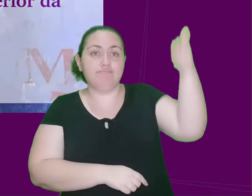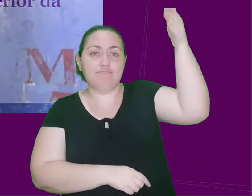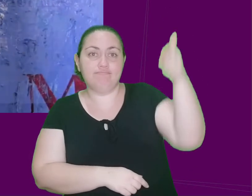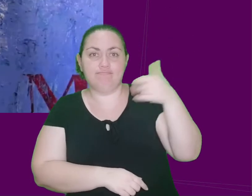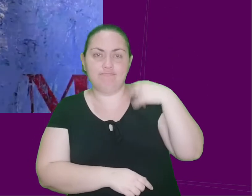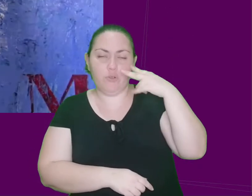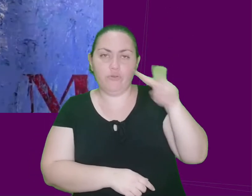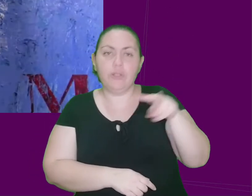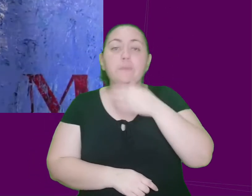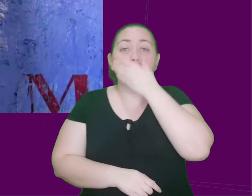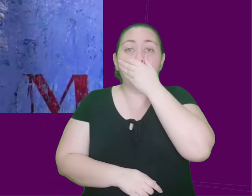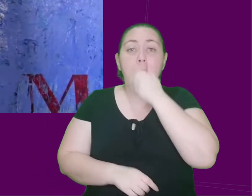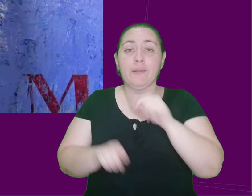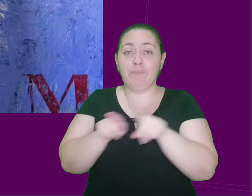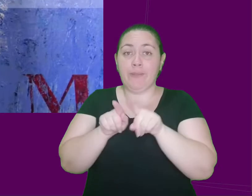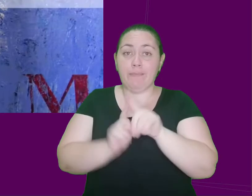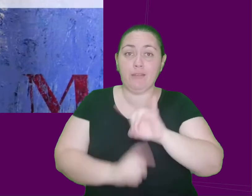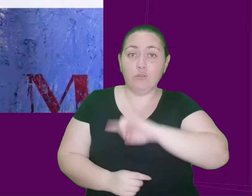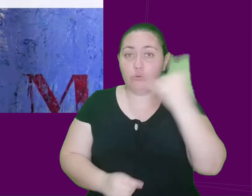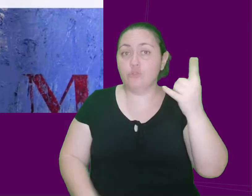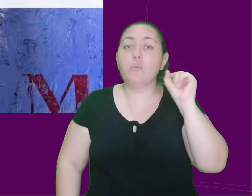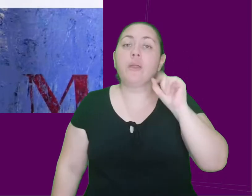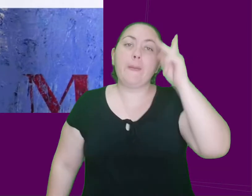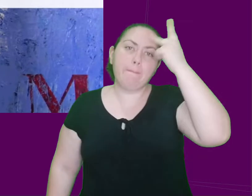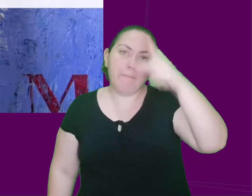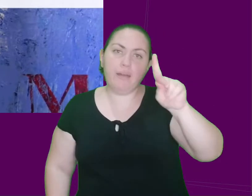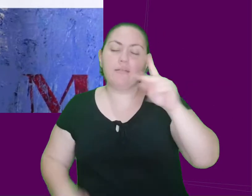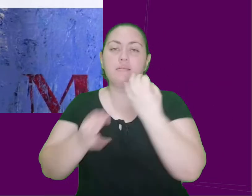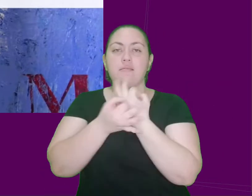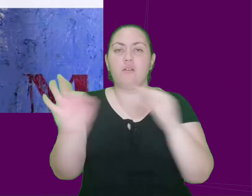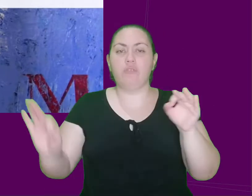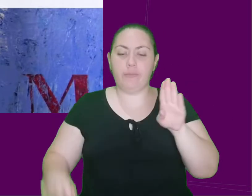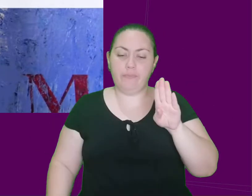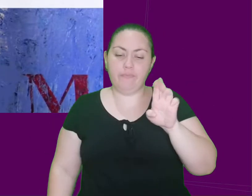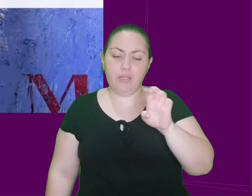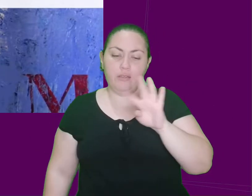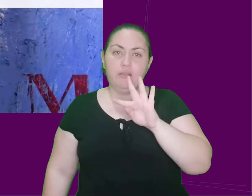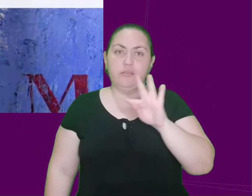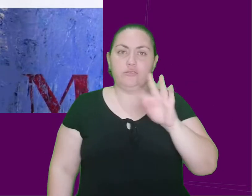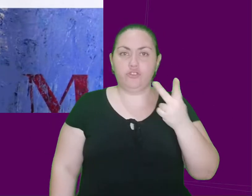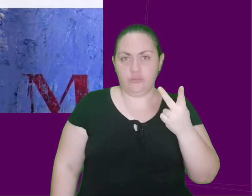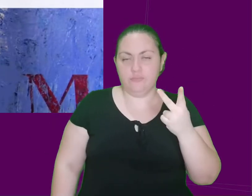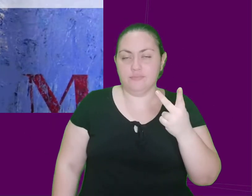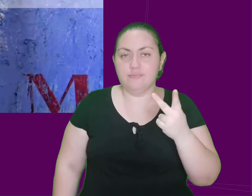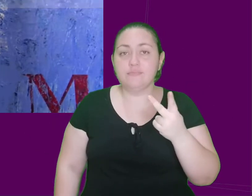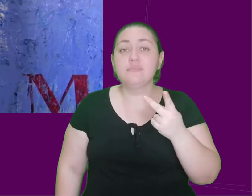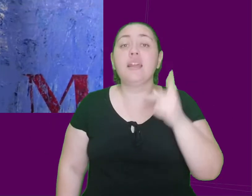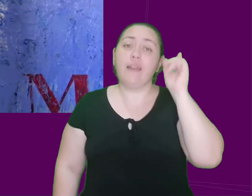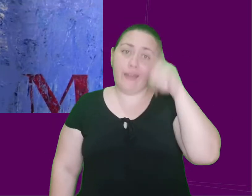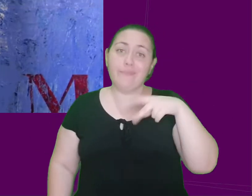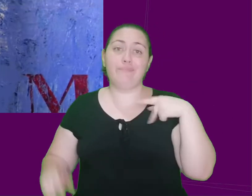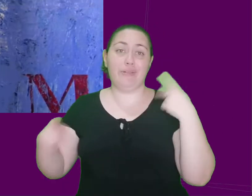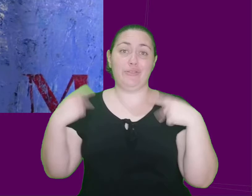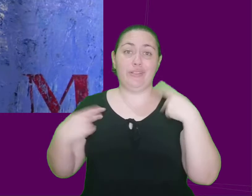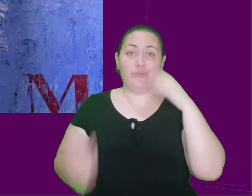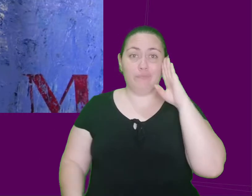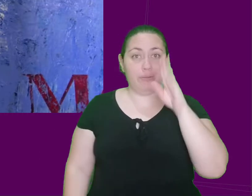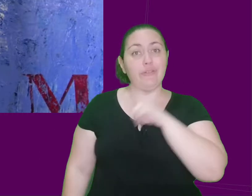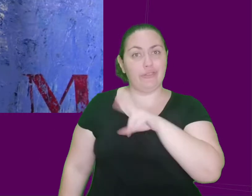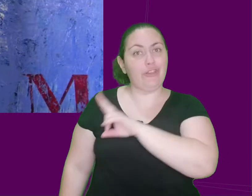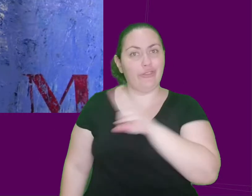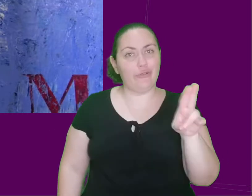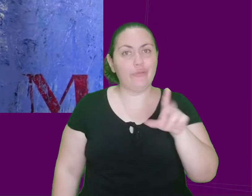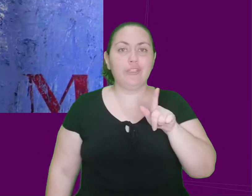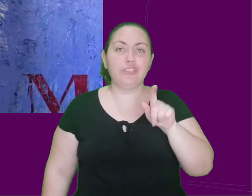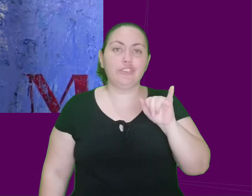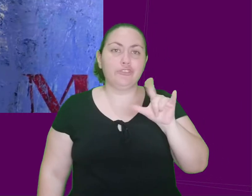banheiro. E o último conto é Para Salvar Betty. O protagonista é nomeado aqui, diferentemente dos demais.